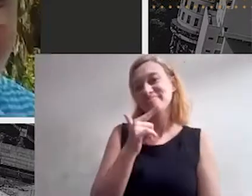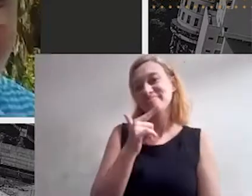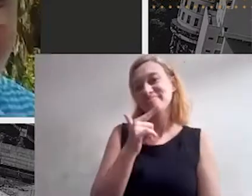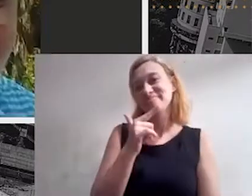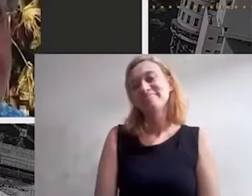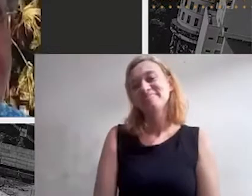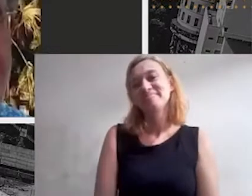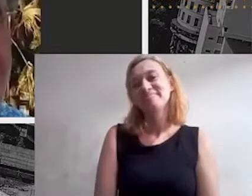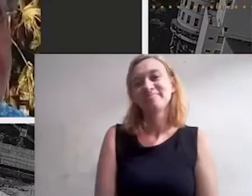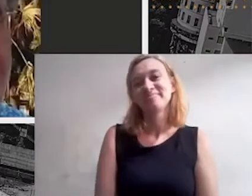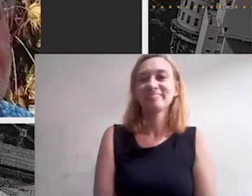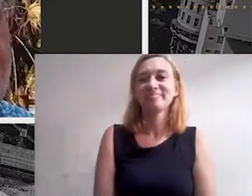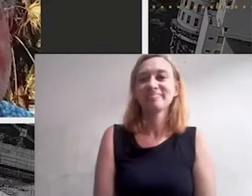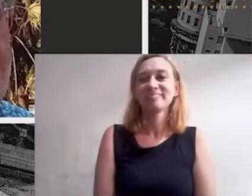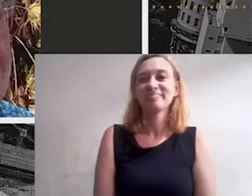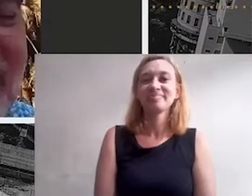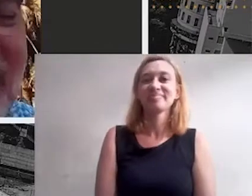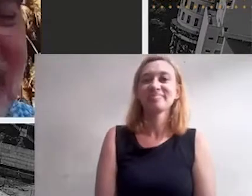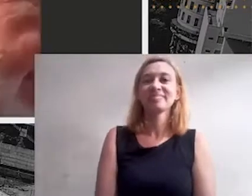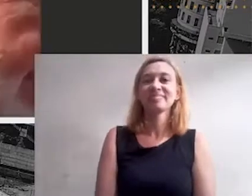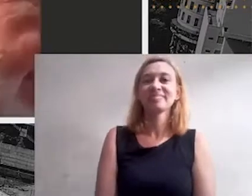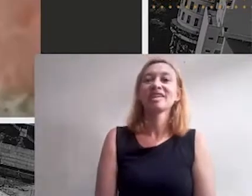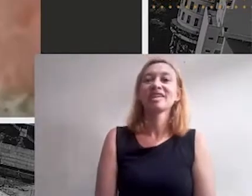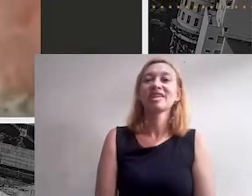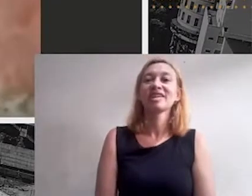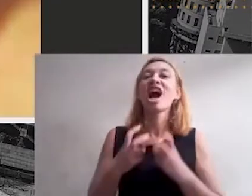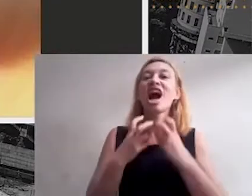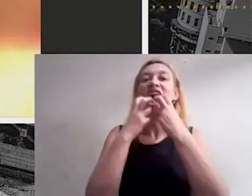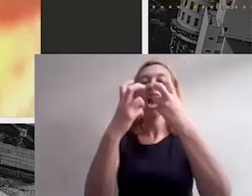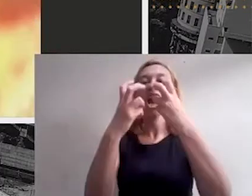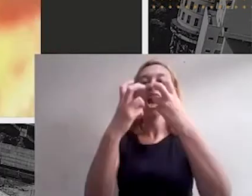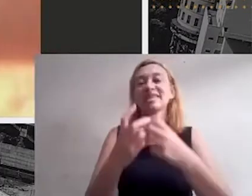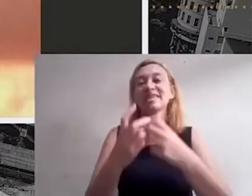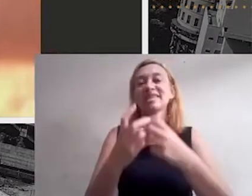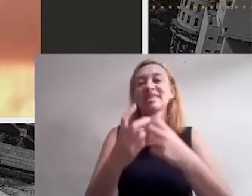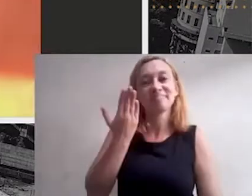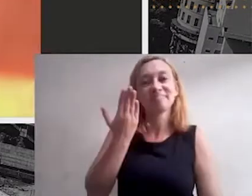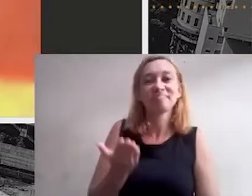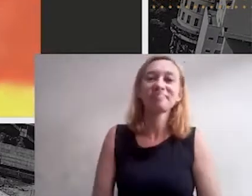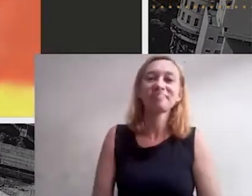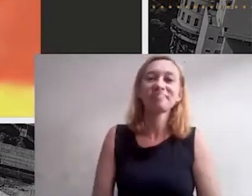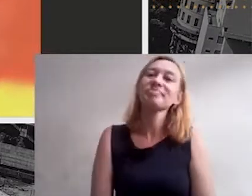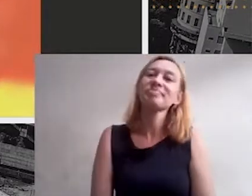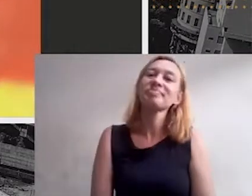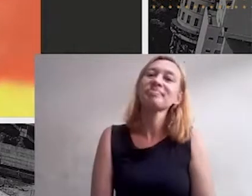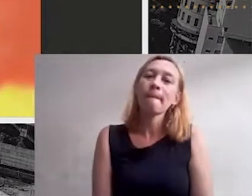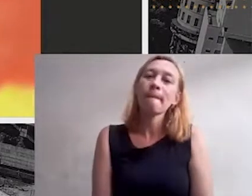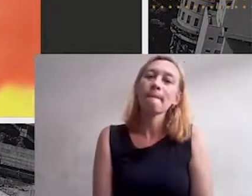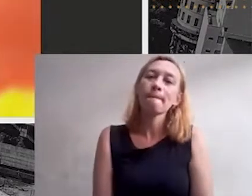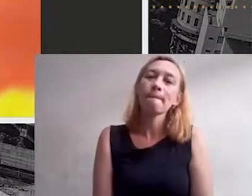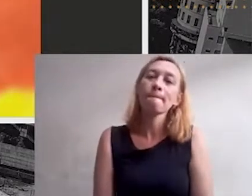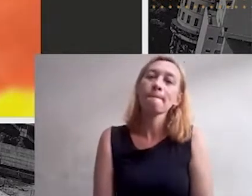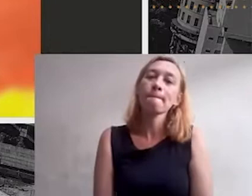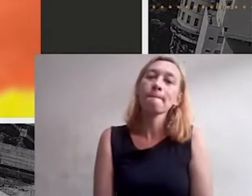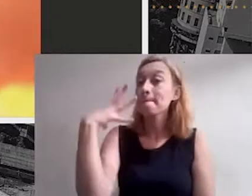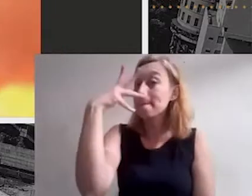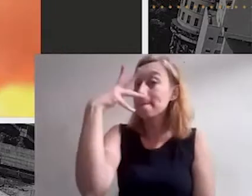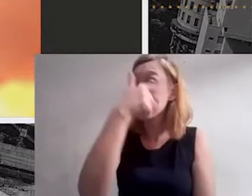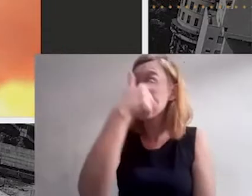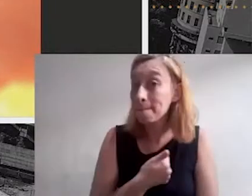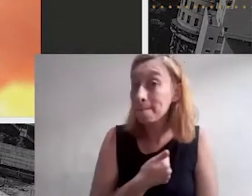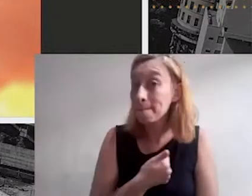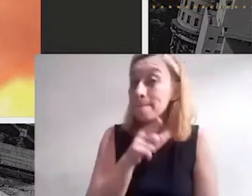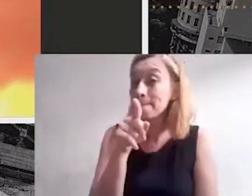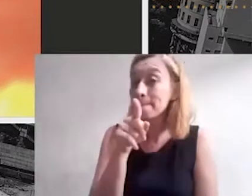Qualquer coisa você pede que eu aumento. Vou botar até perto do ouvido. Vai lá. Eu achei muito lindo o TED que você falou, uma coisa